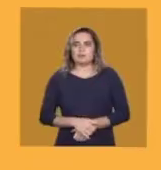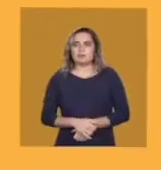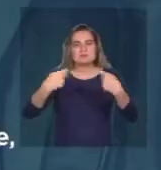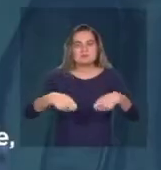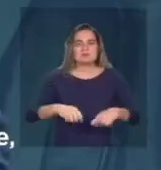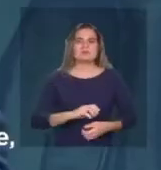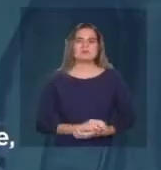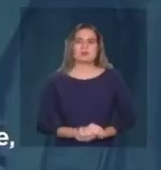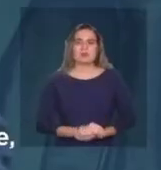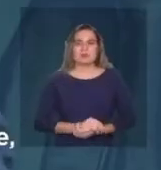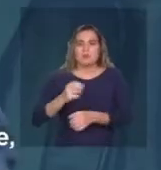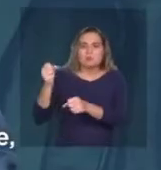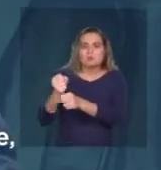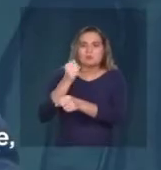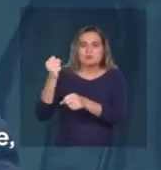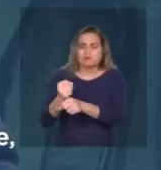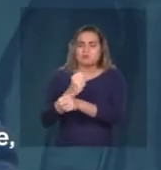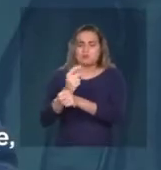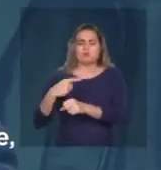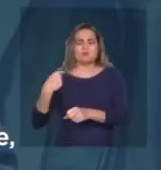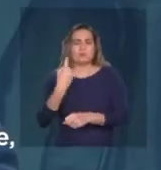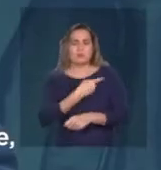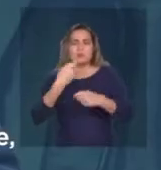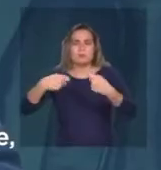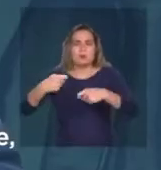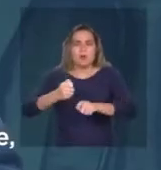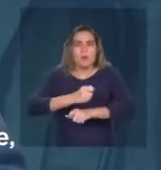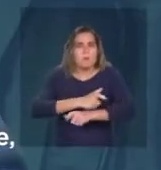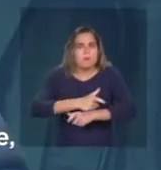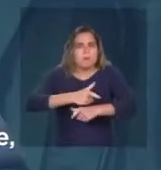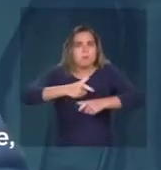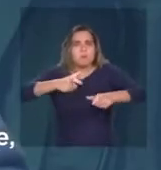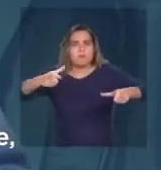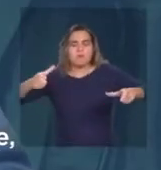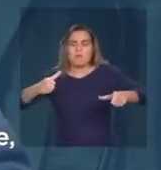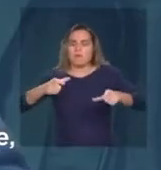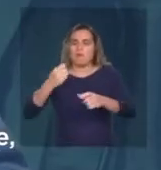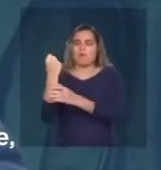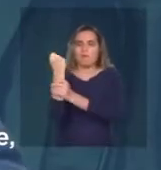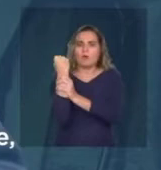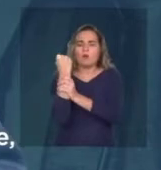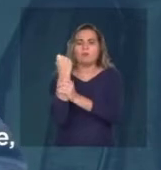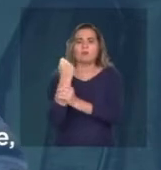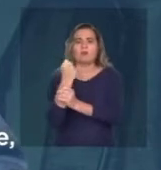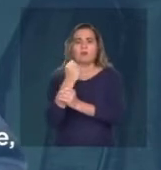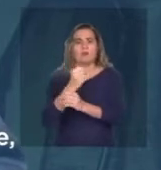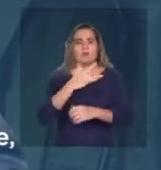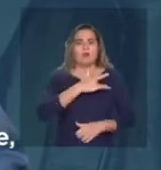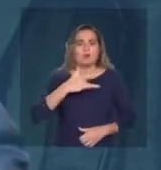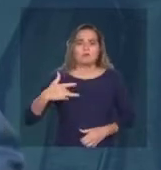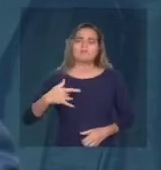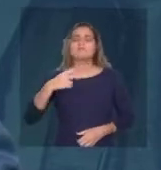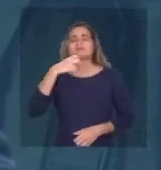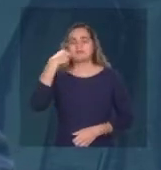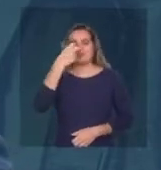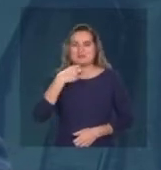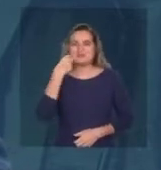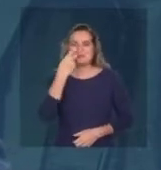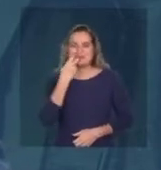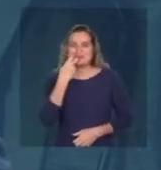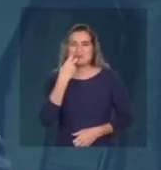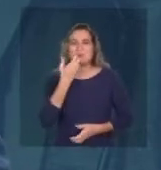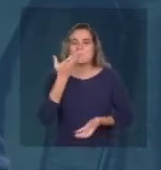Natal. A obra é necessária para aumentar e fortalecer a rede municipal de saúde,